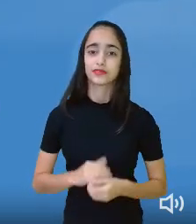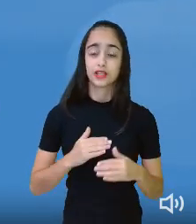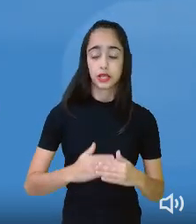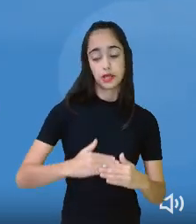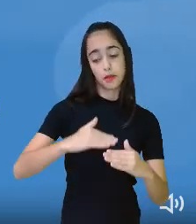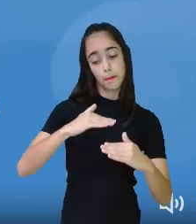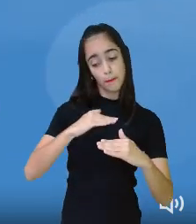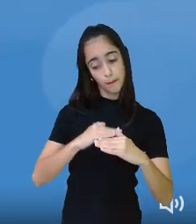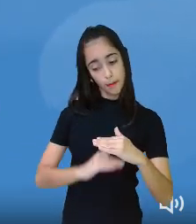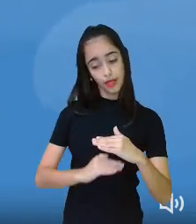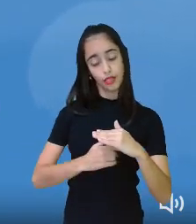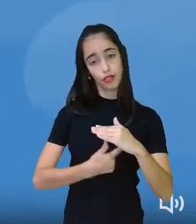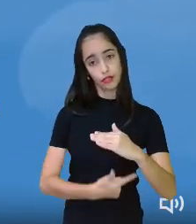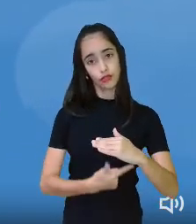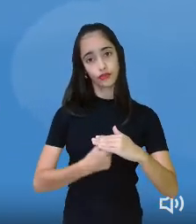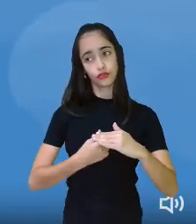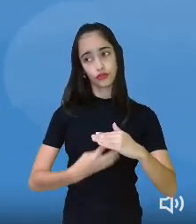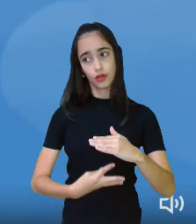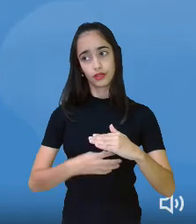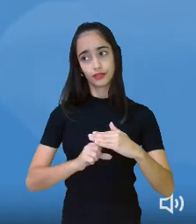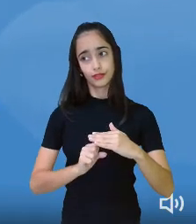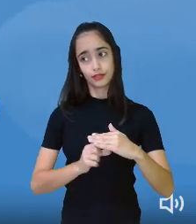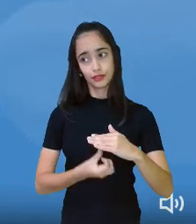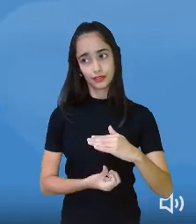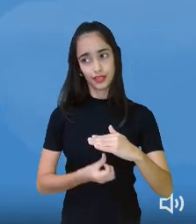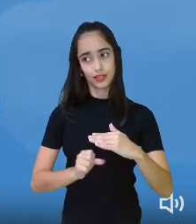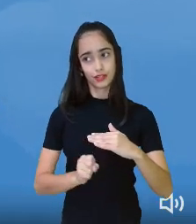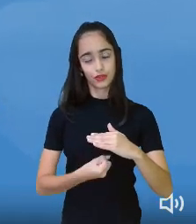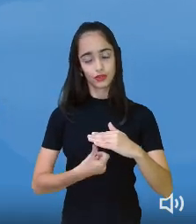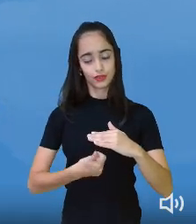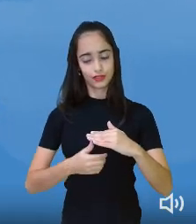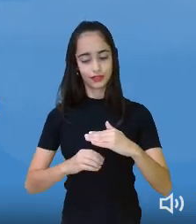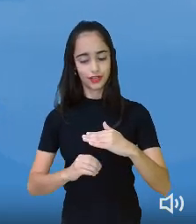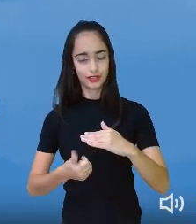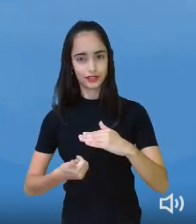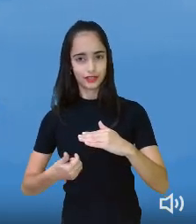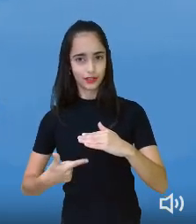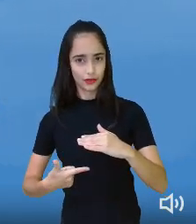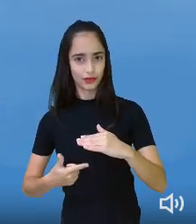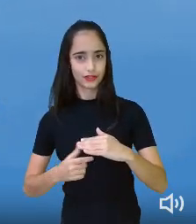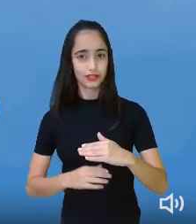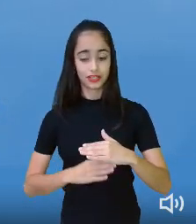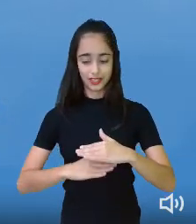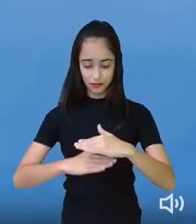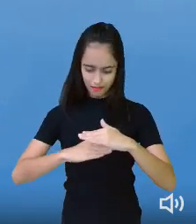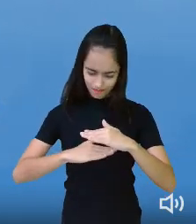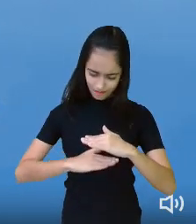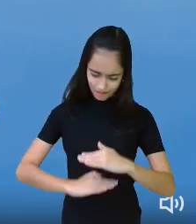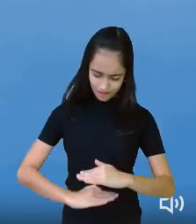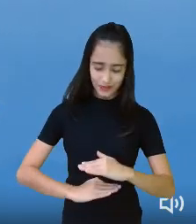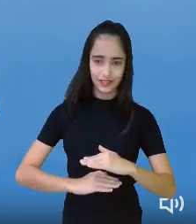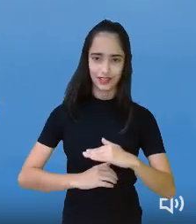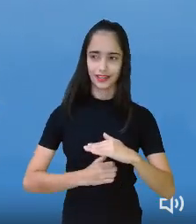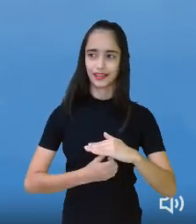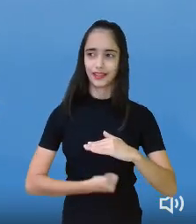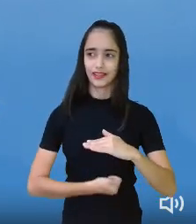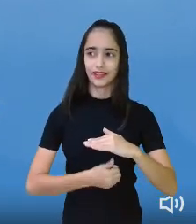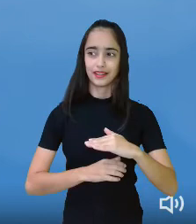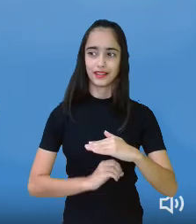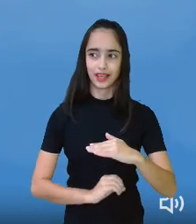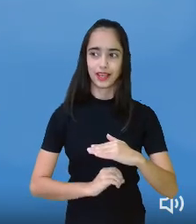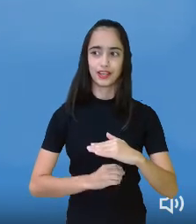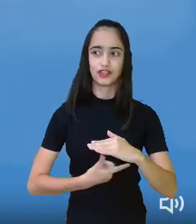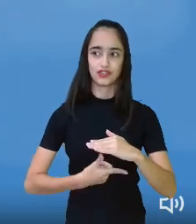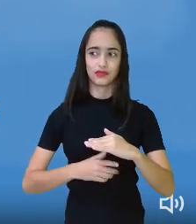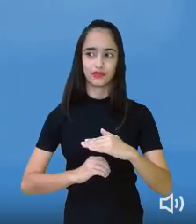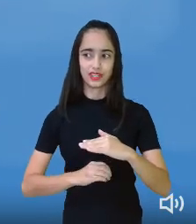Próxima sequência, 2, 4, 6, 8, 10, 12. E a última sequência, 10, 20, 30, 40,